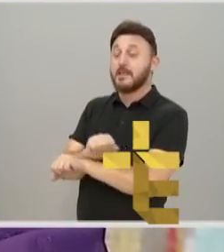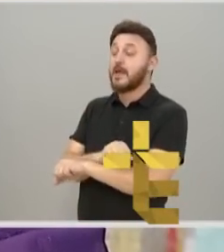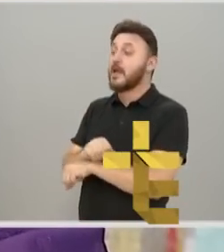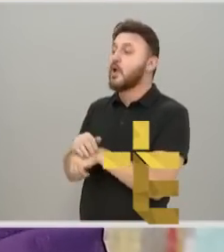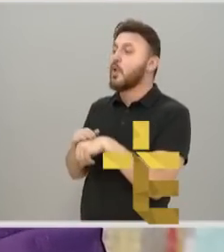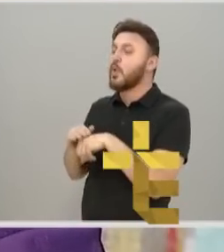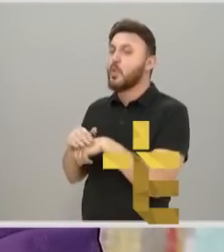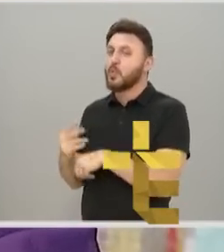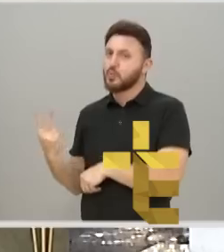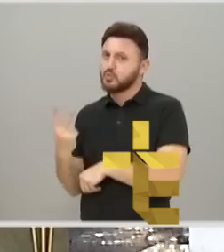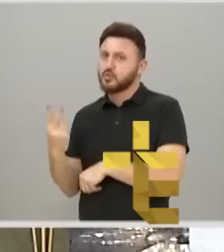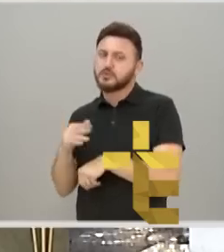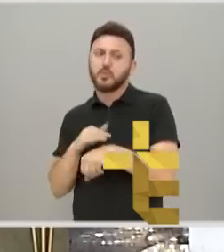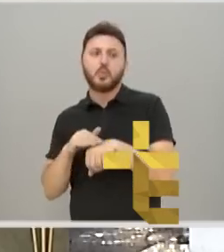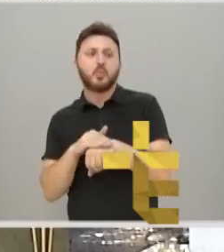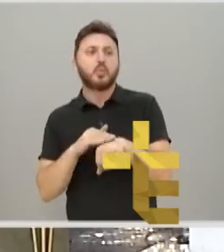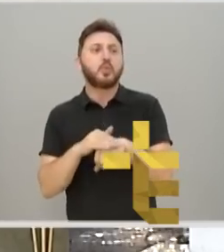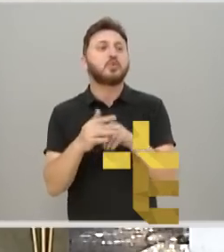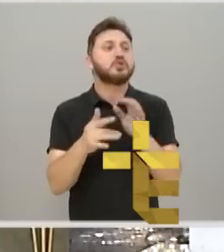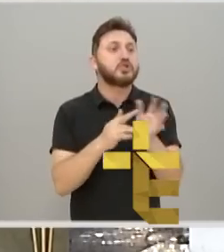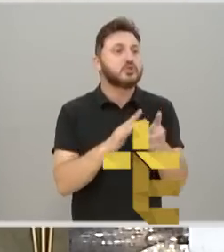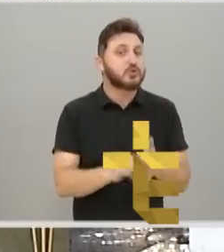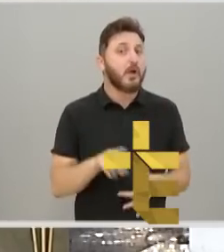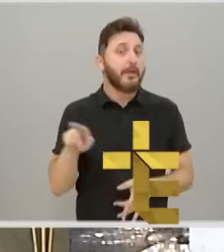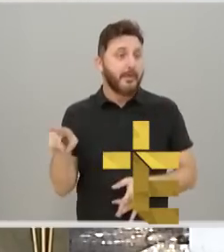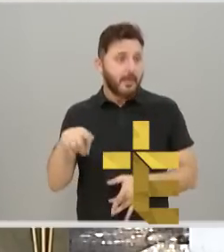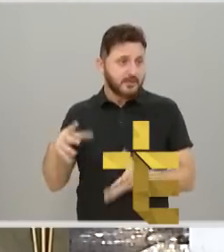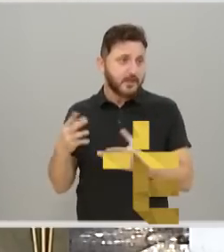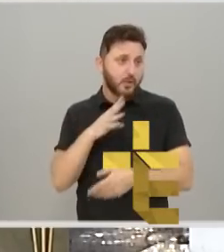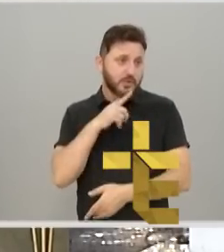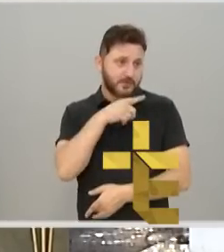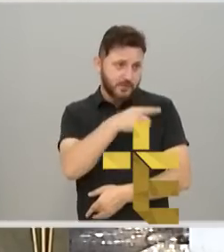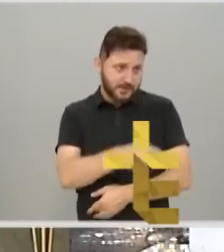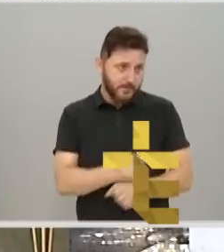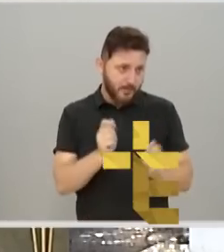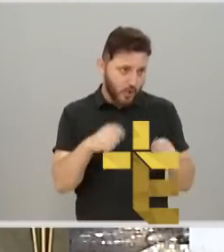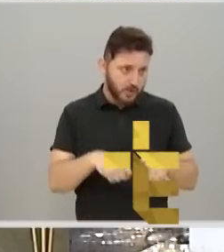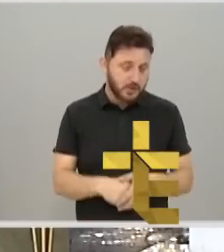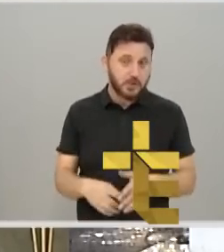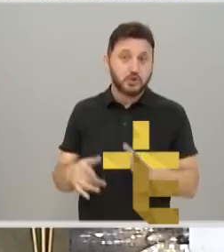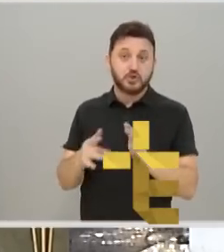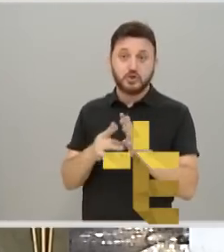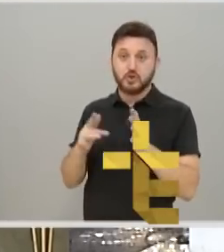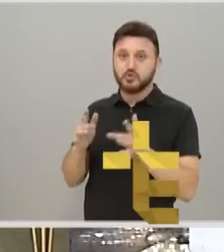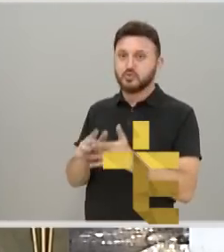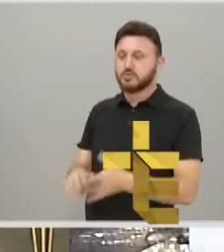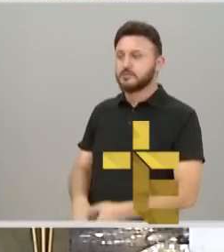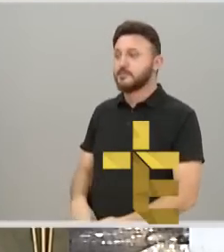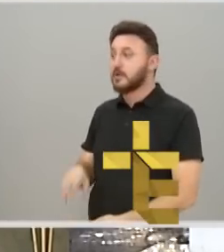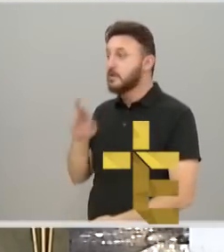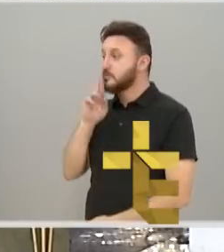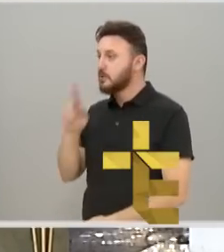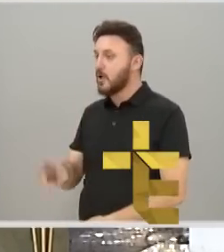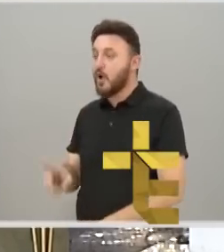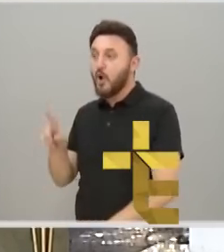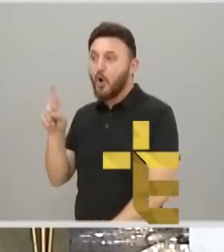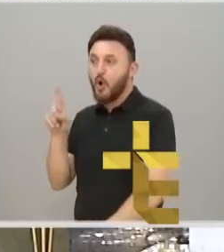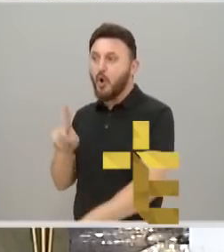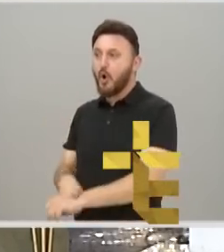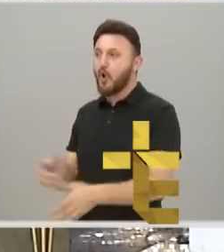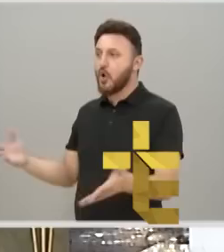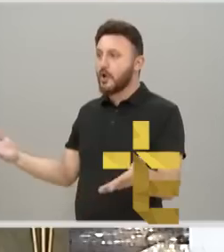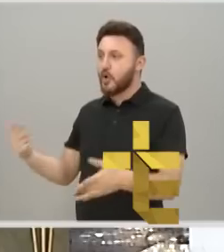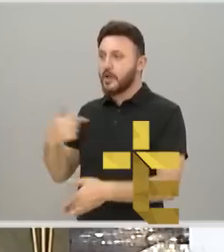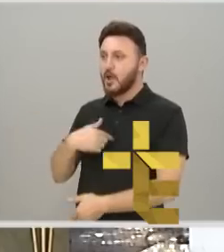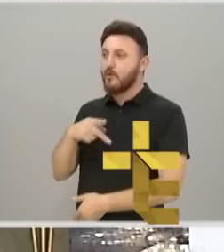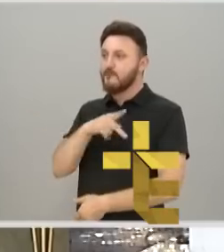com Jesus. Jesus respondeu-lhes: chegou a hora em que o Filho do